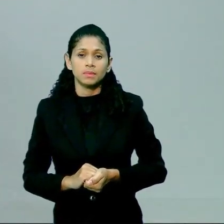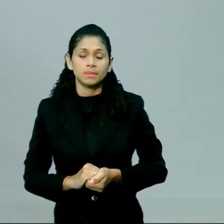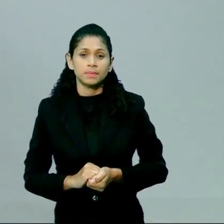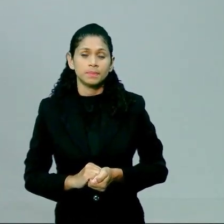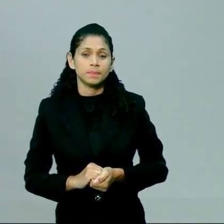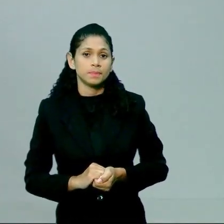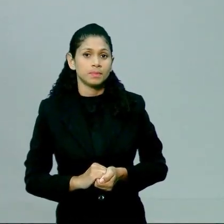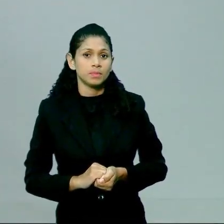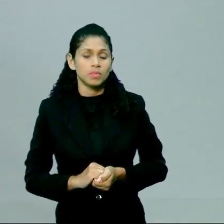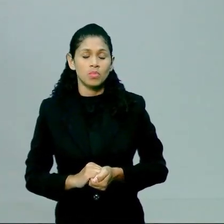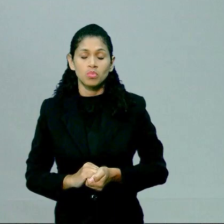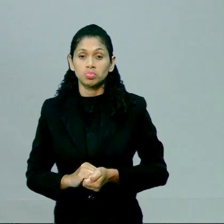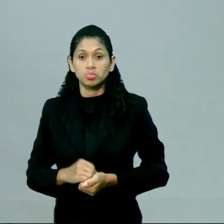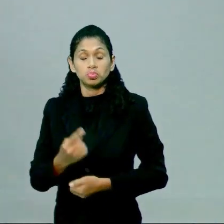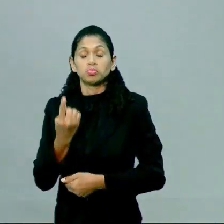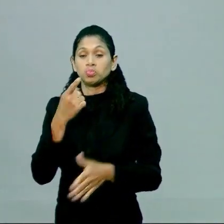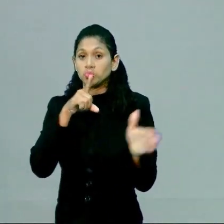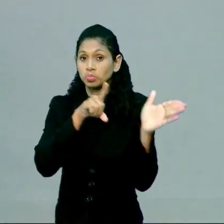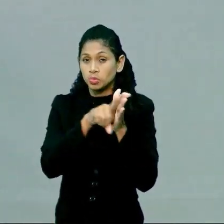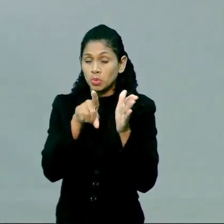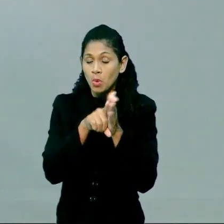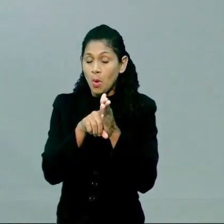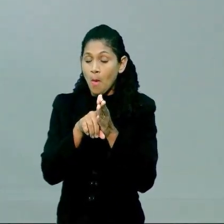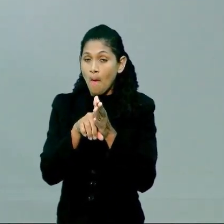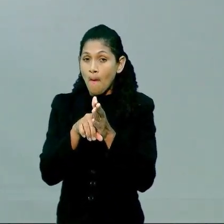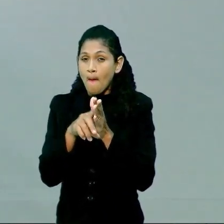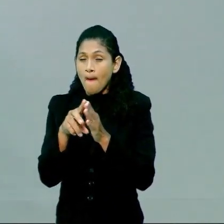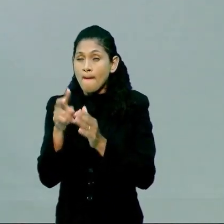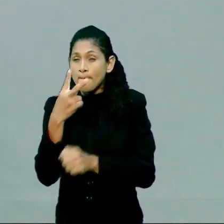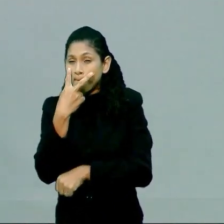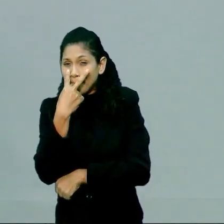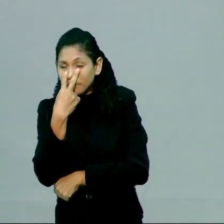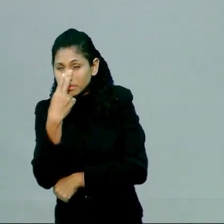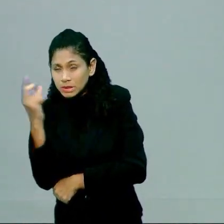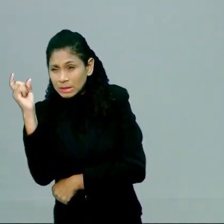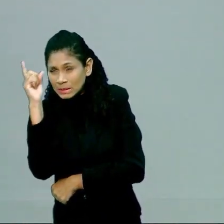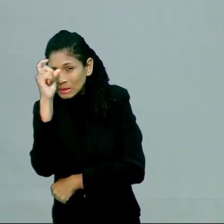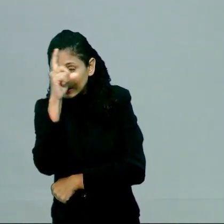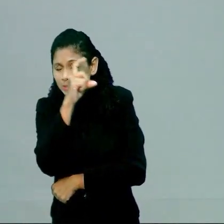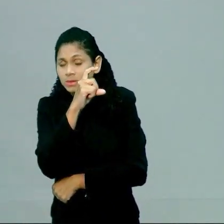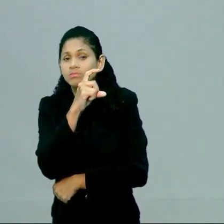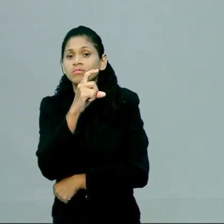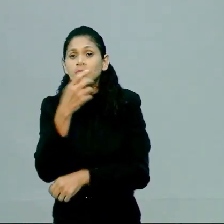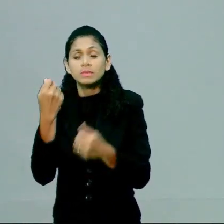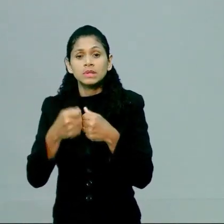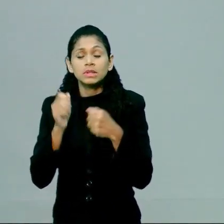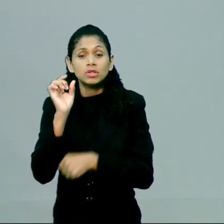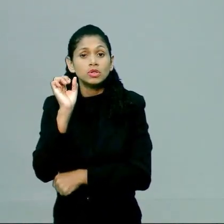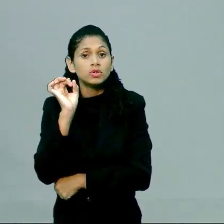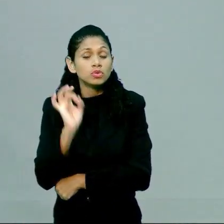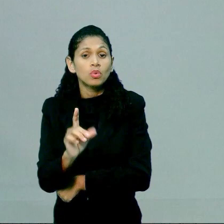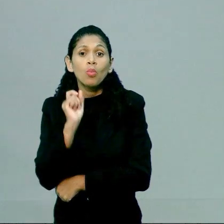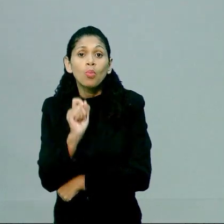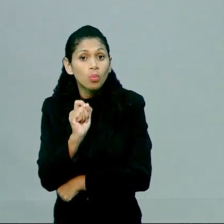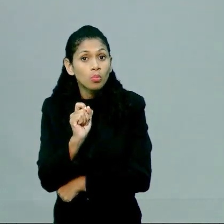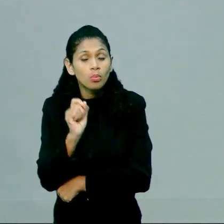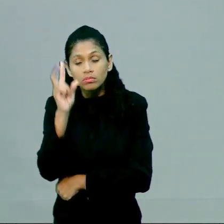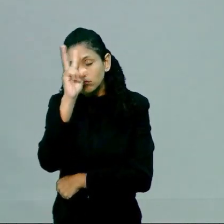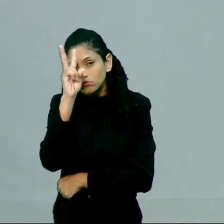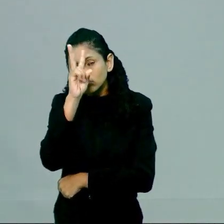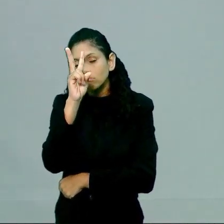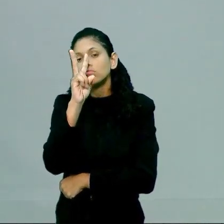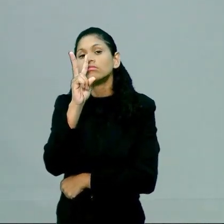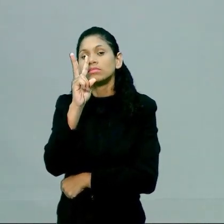pessoal, uma questão dessa que ela parece ser difícil é nós lembrarmos das equações, tá? Uma equação do